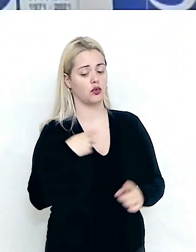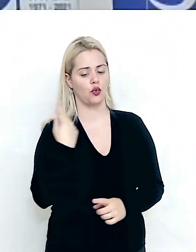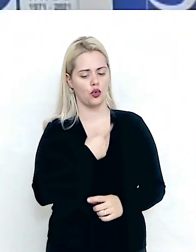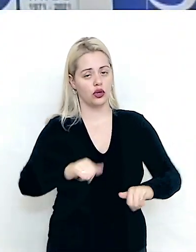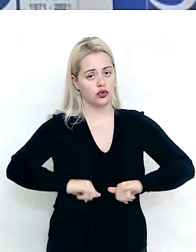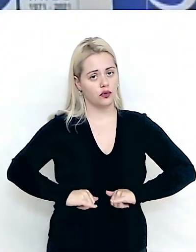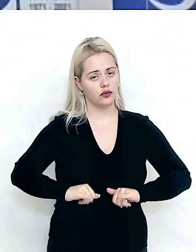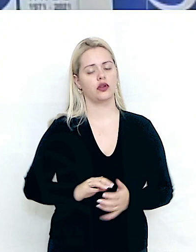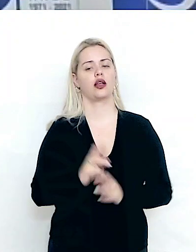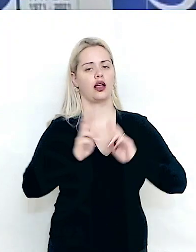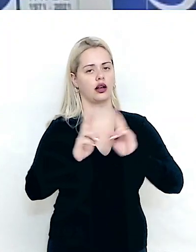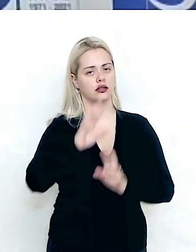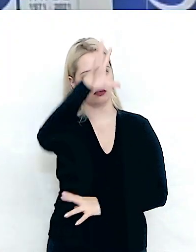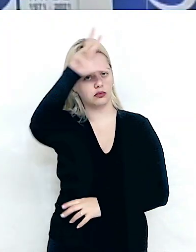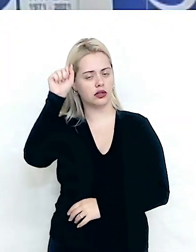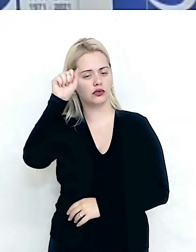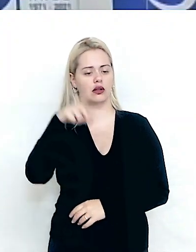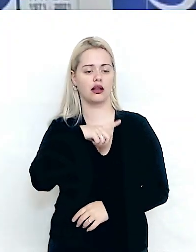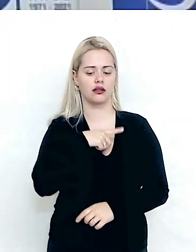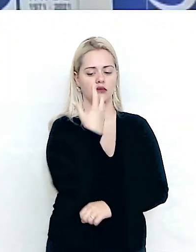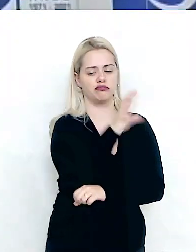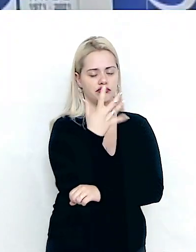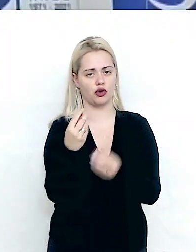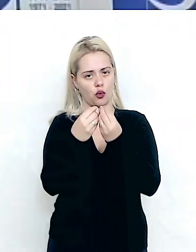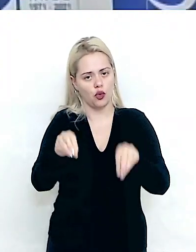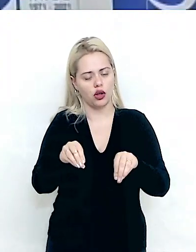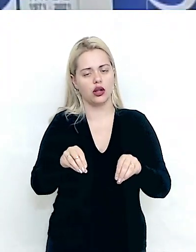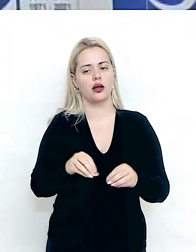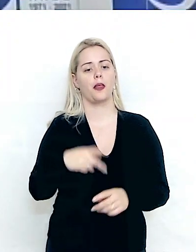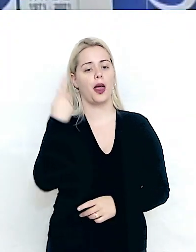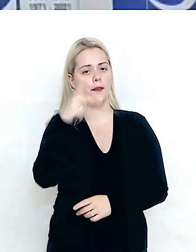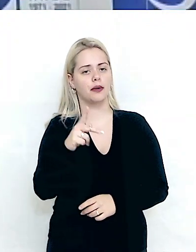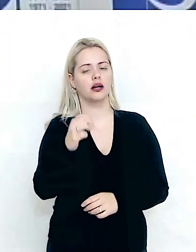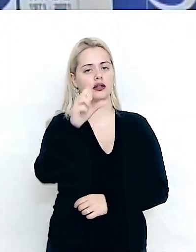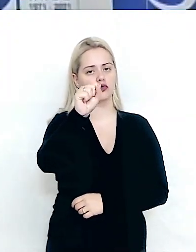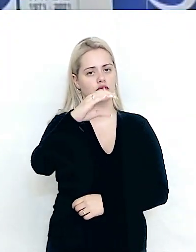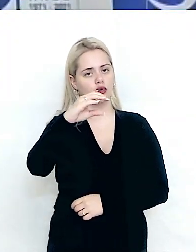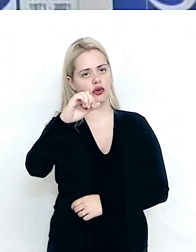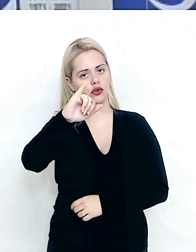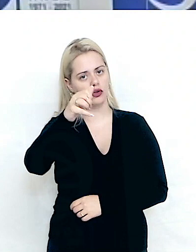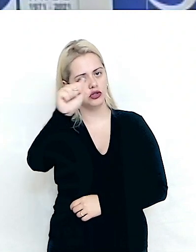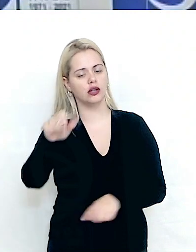relação à Amazônia, que está havendo desmatamento para a produção de soja e para a produção de carne bovina.